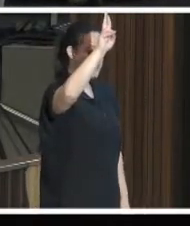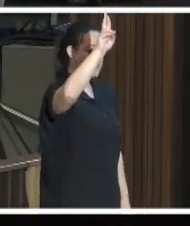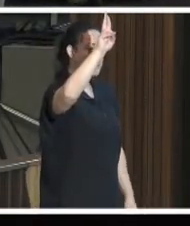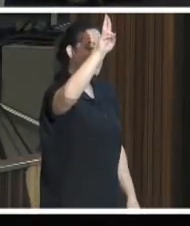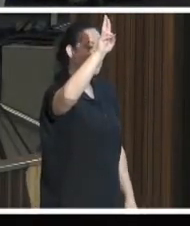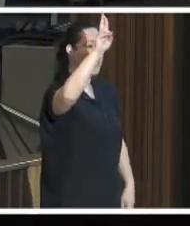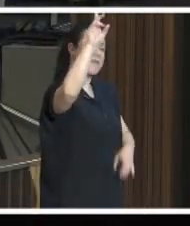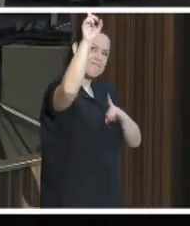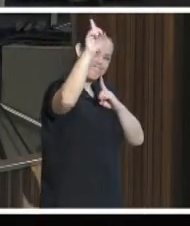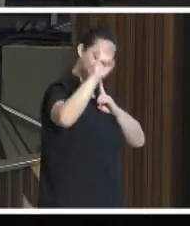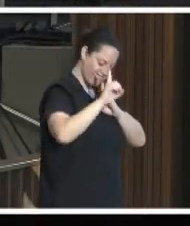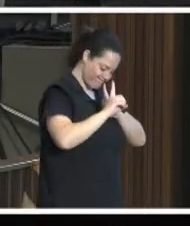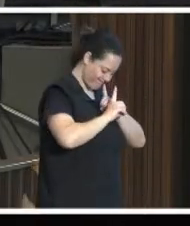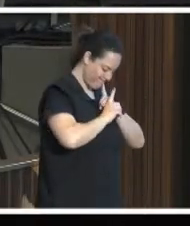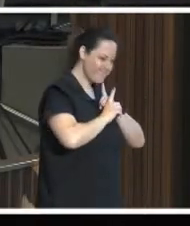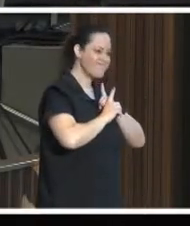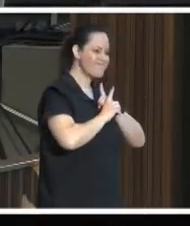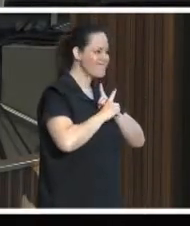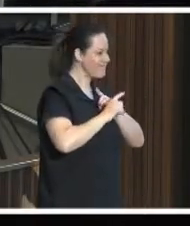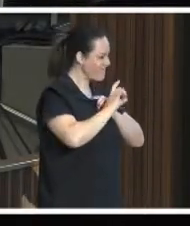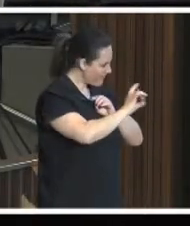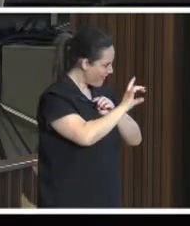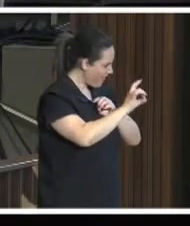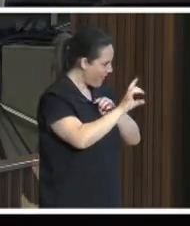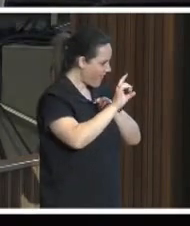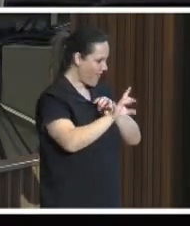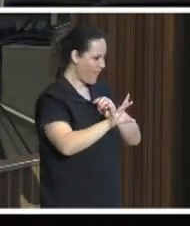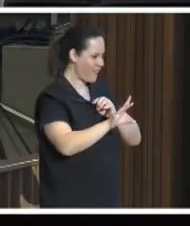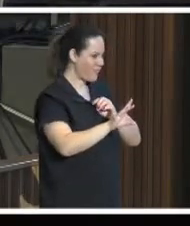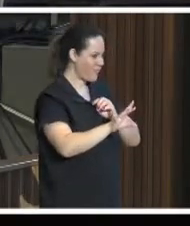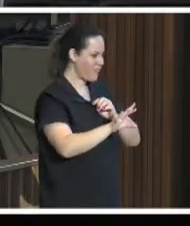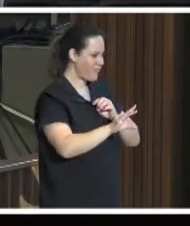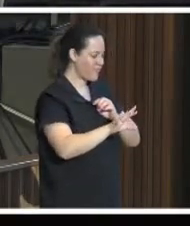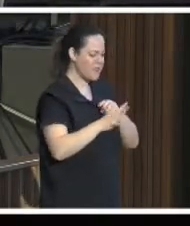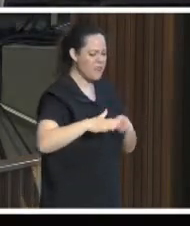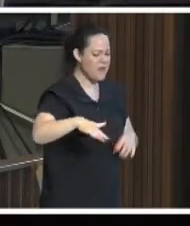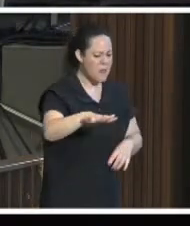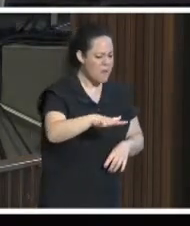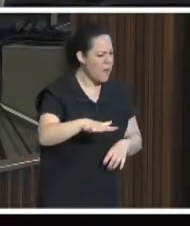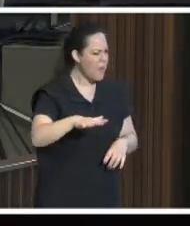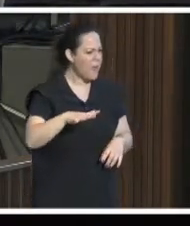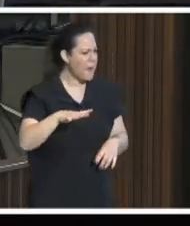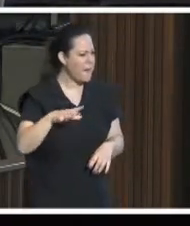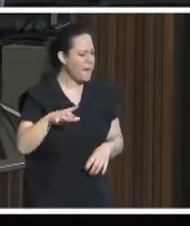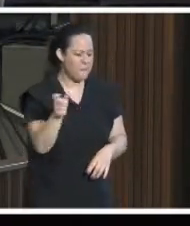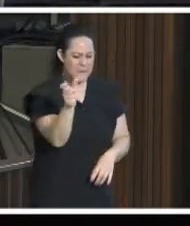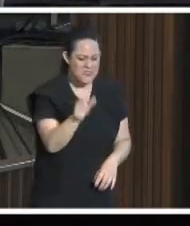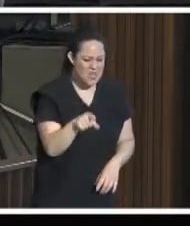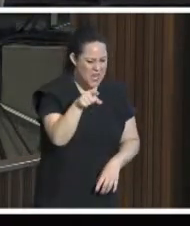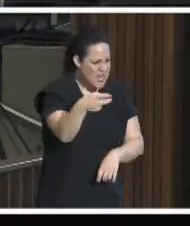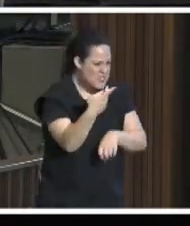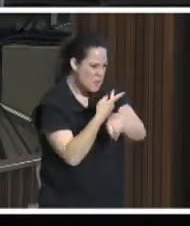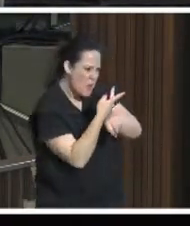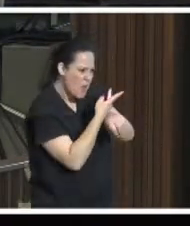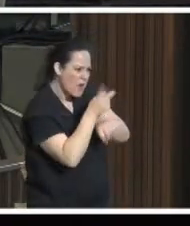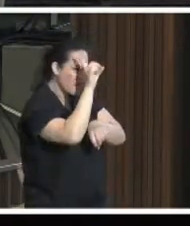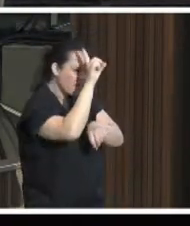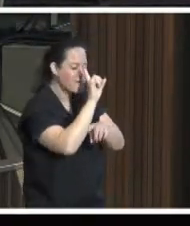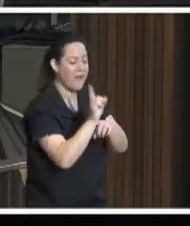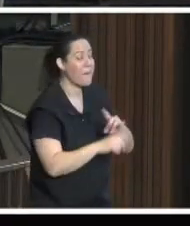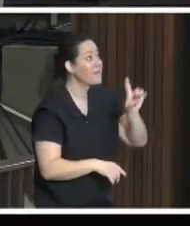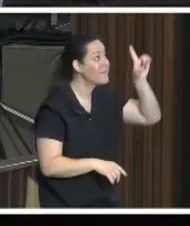ao nosso encontro. Não eram os pastores que estavam buscando a Deus, mas era Deus que estava buscando